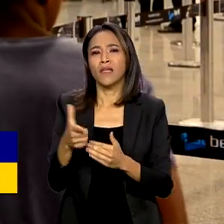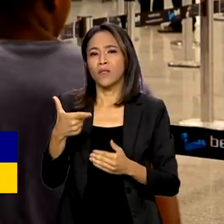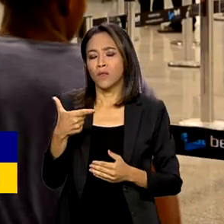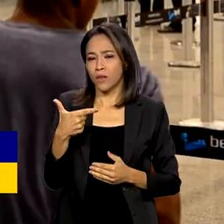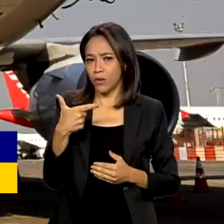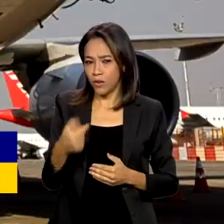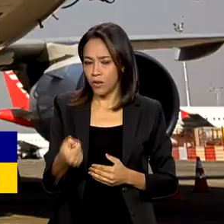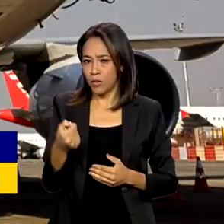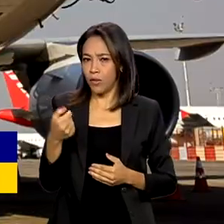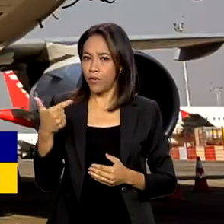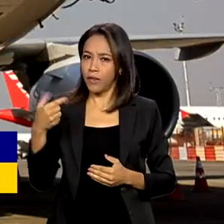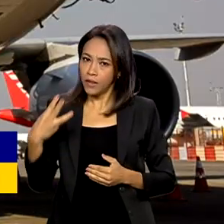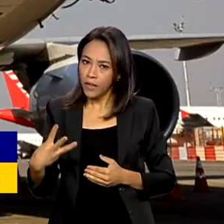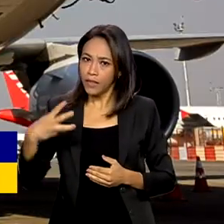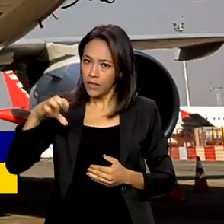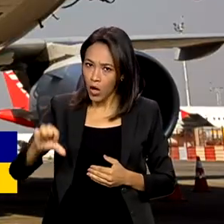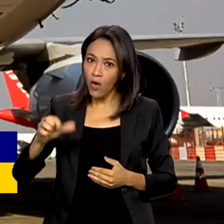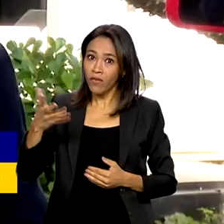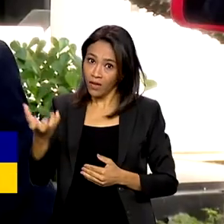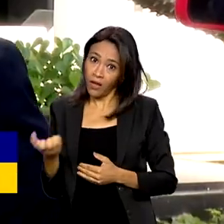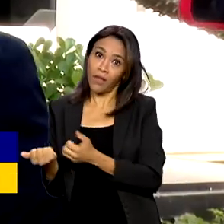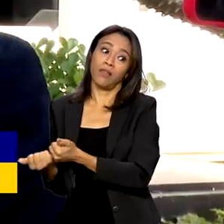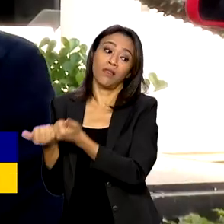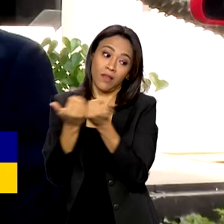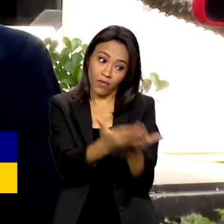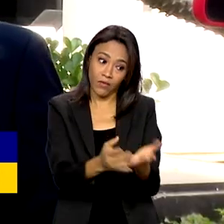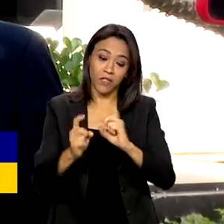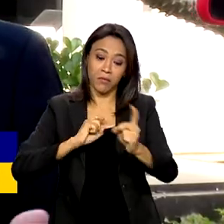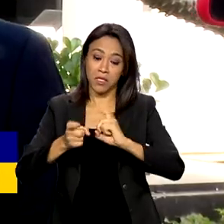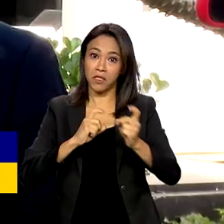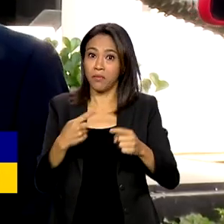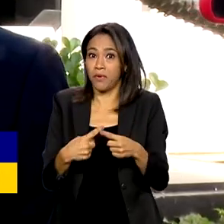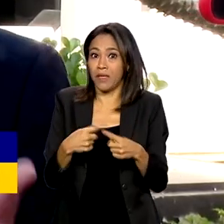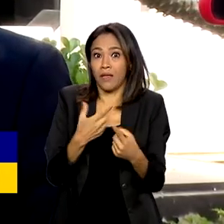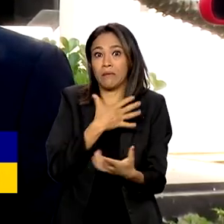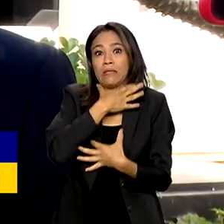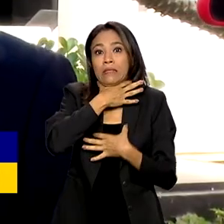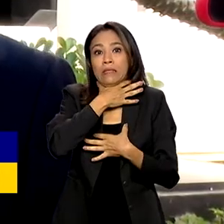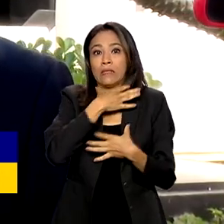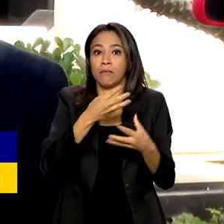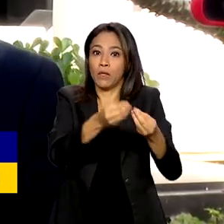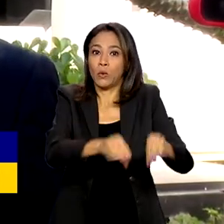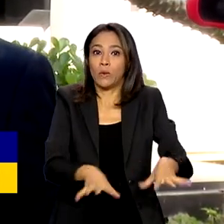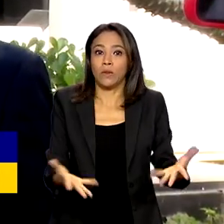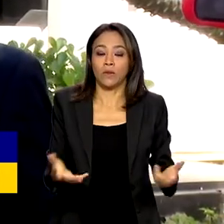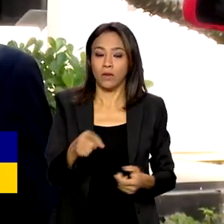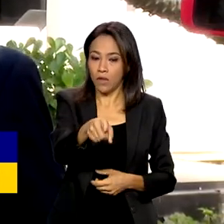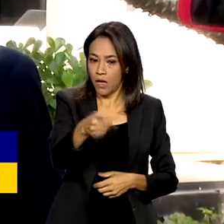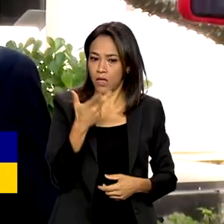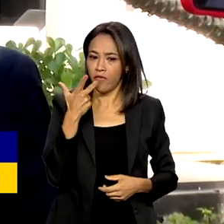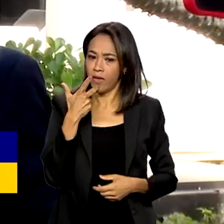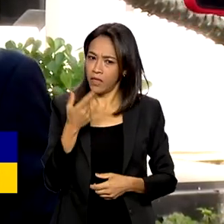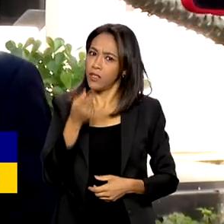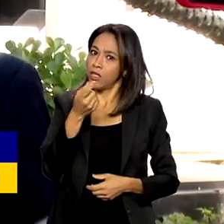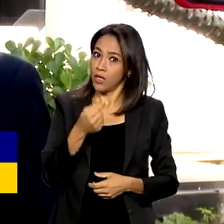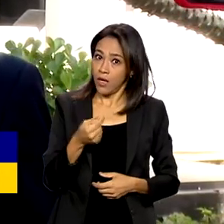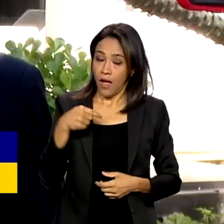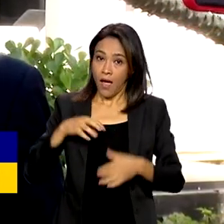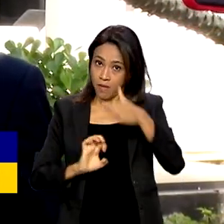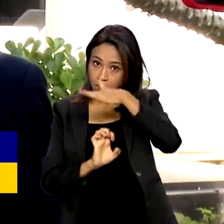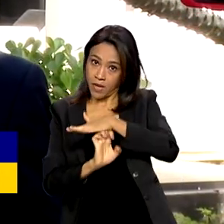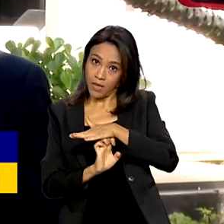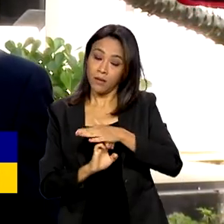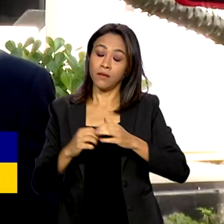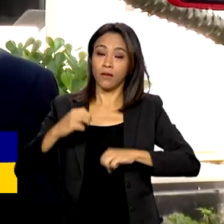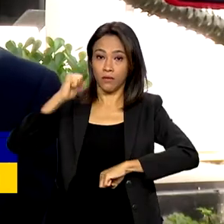devolver o aeroporto alegando prejuízo. Você tem que colocar dinheiro. Né? Durante esses anos todos, a Changi, embora seja uma grande